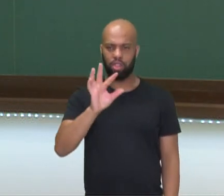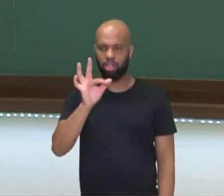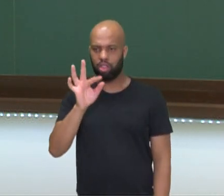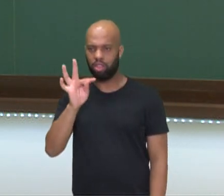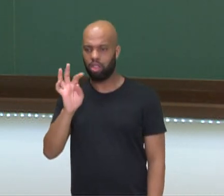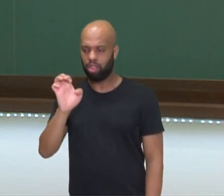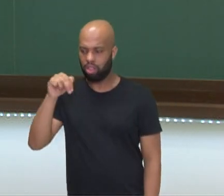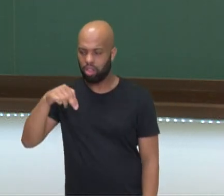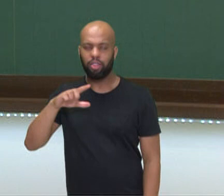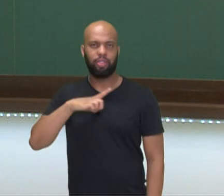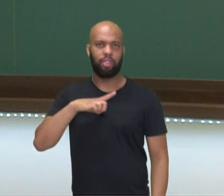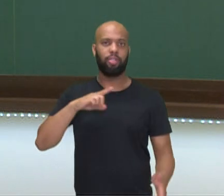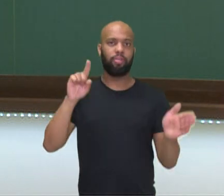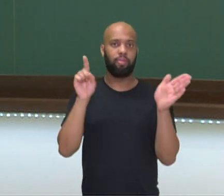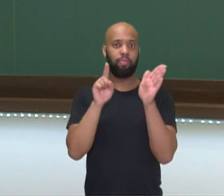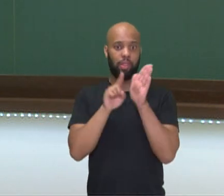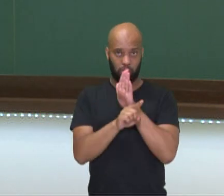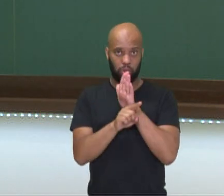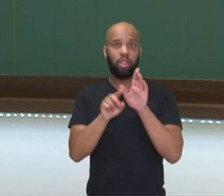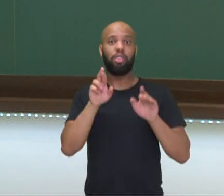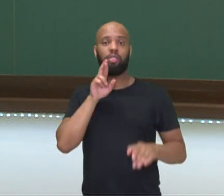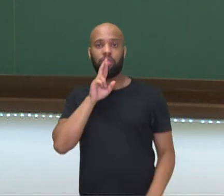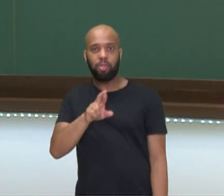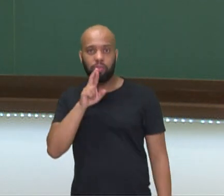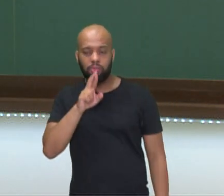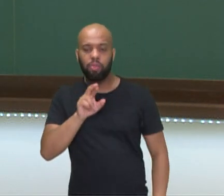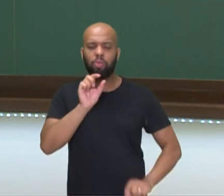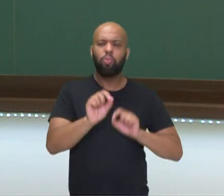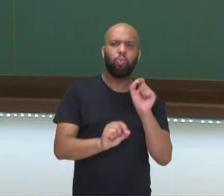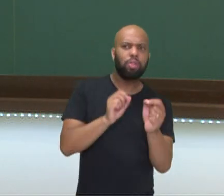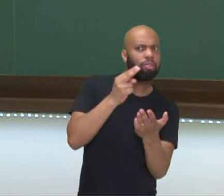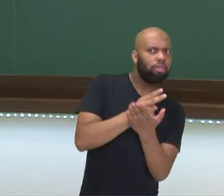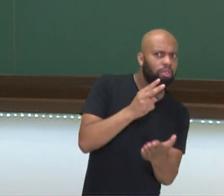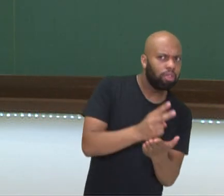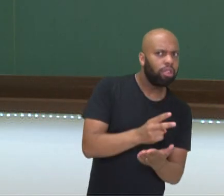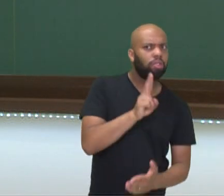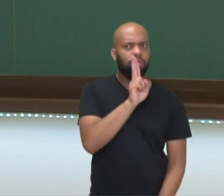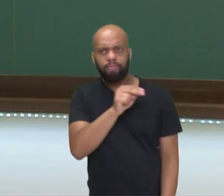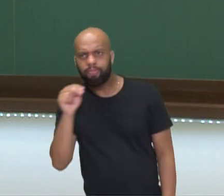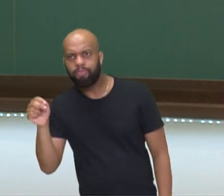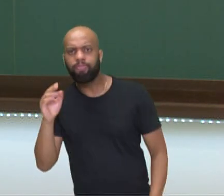resposta o advérbio de frequência indicando a frequência da ação, ok?